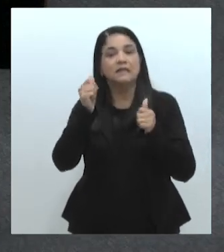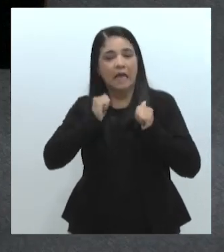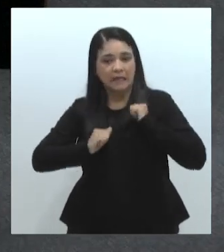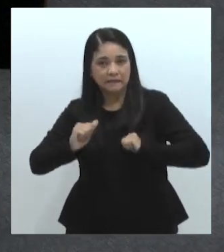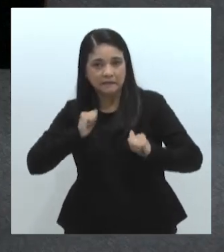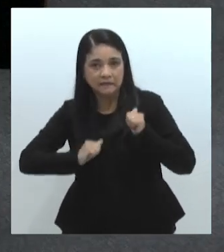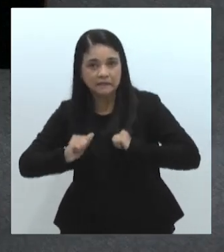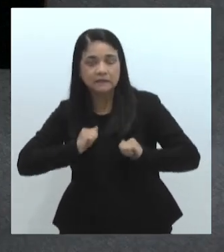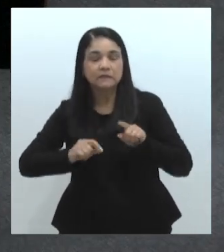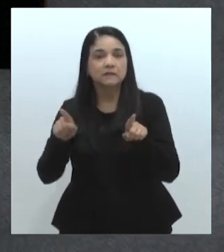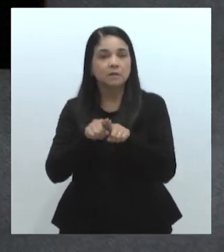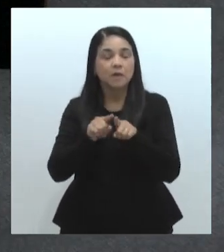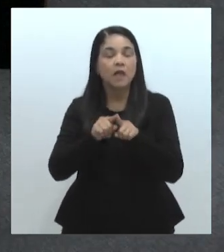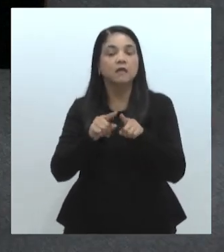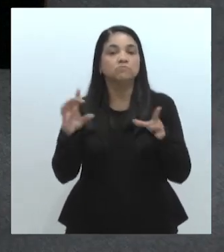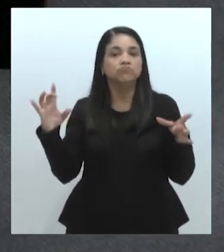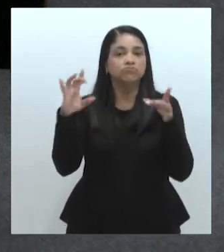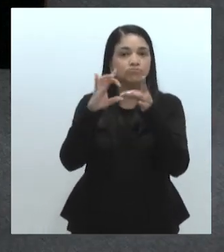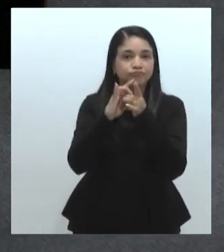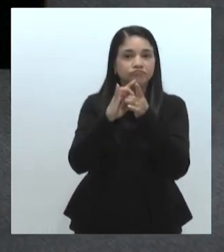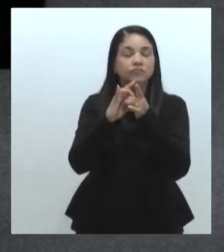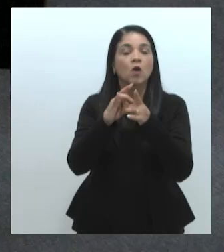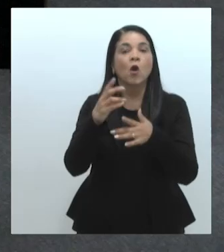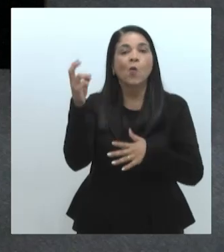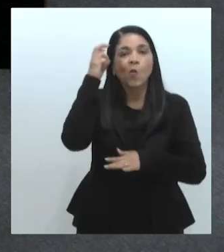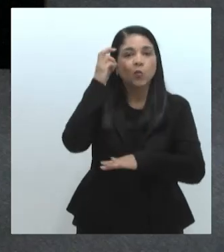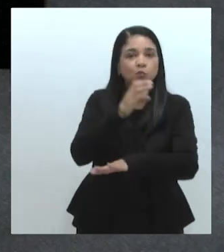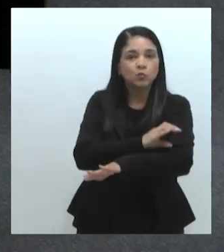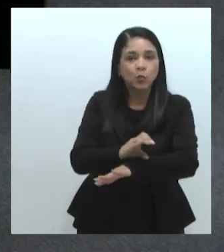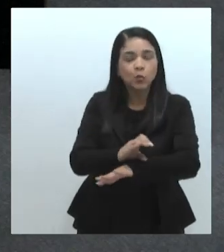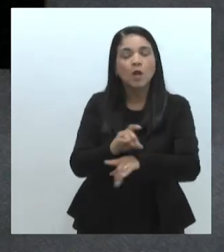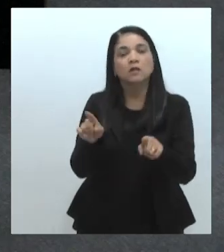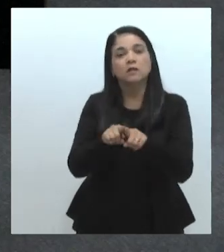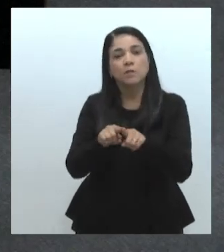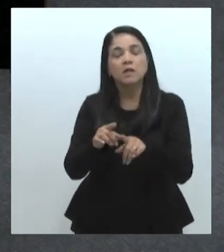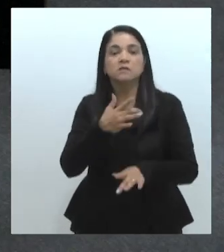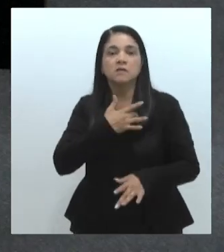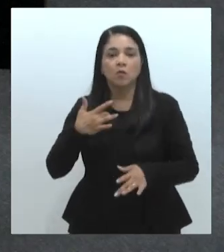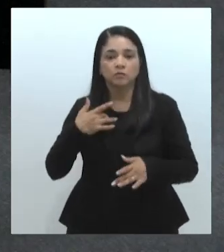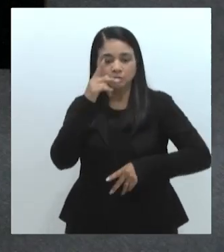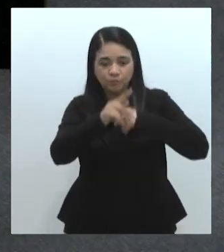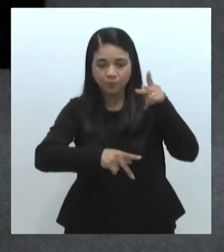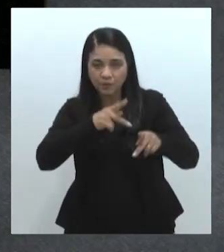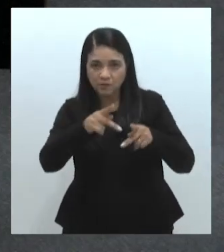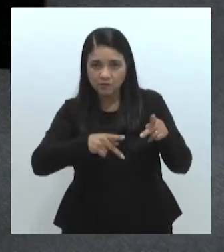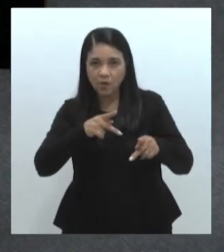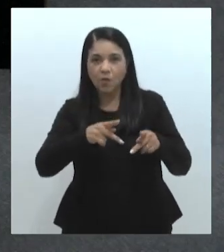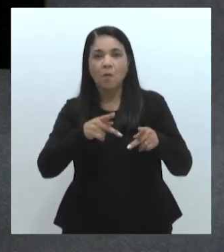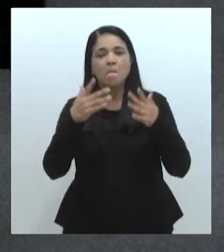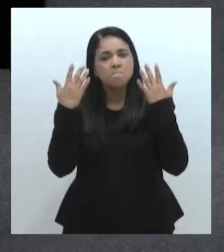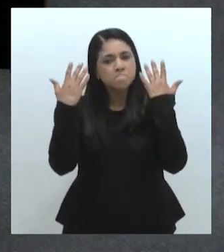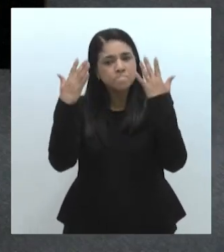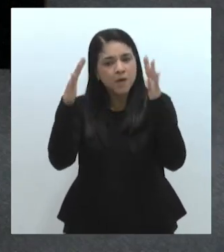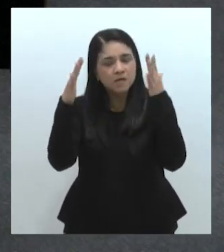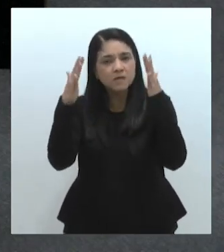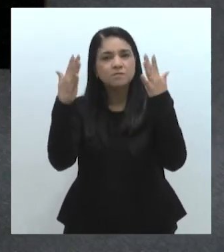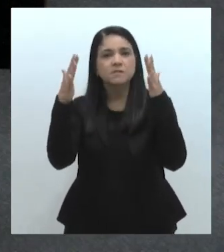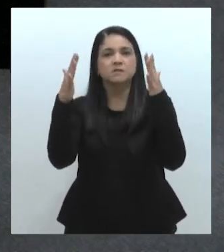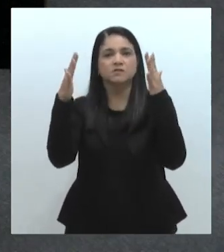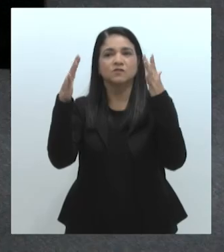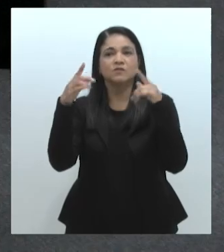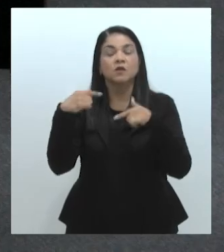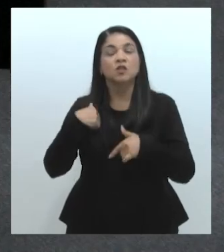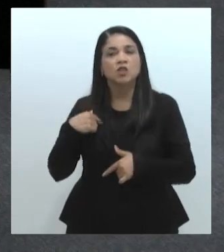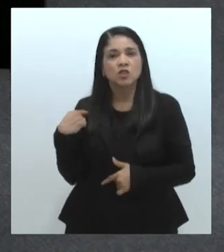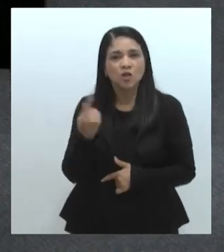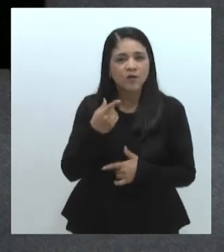levar, além da cultura, saúde para a população. Então, parabenizo muito, e que a gente nunca mais tenha, que na hora que a gente tiver um